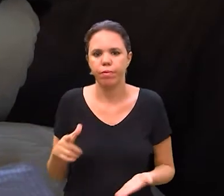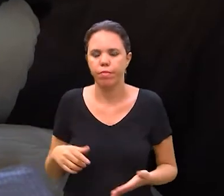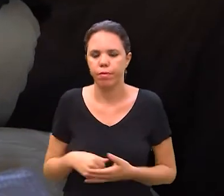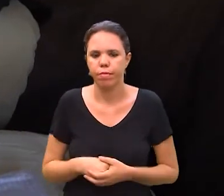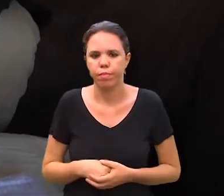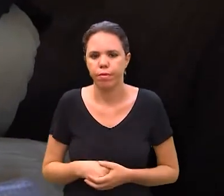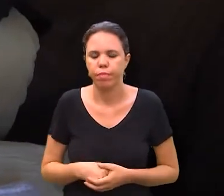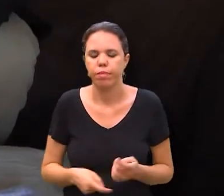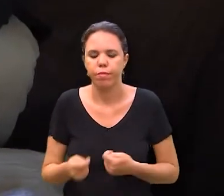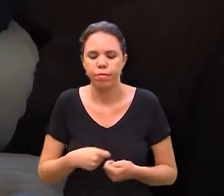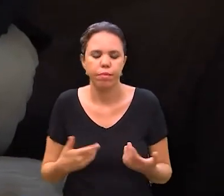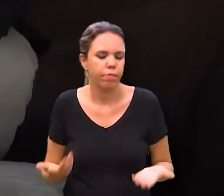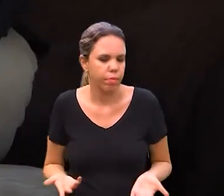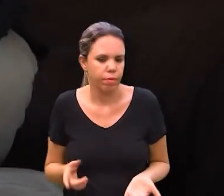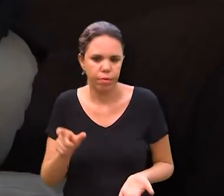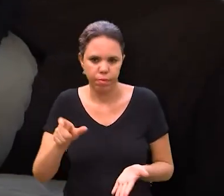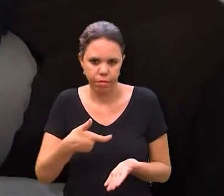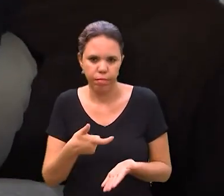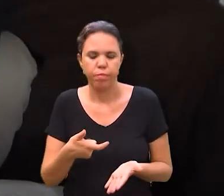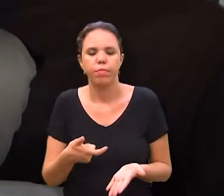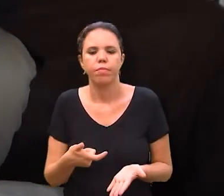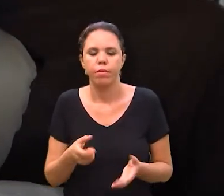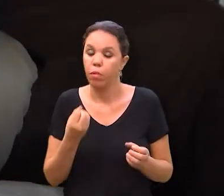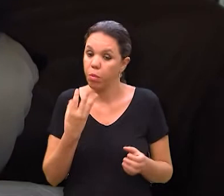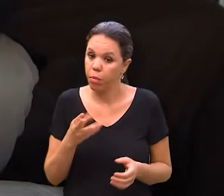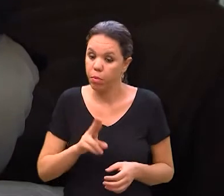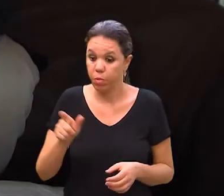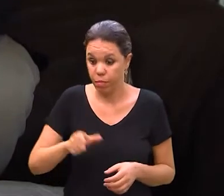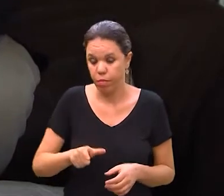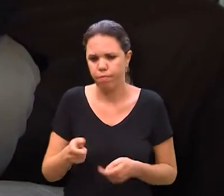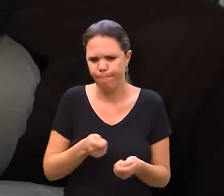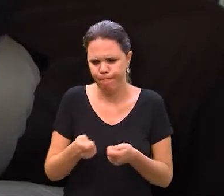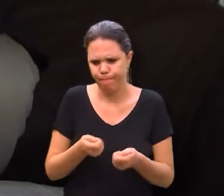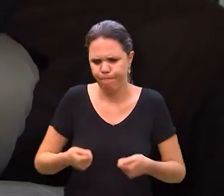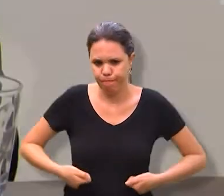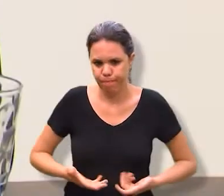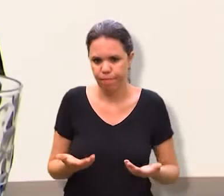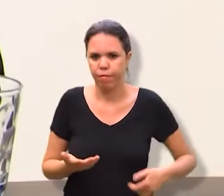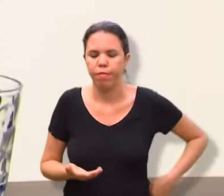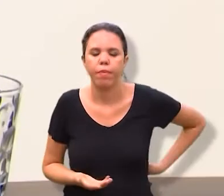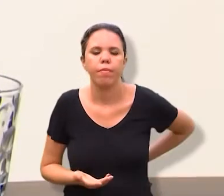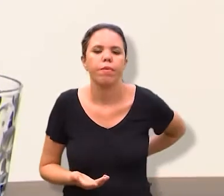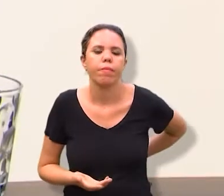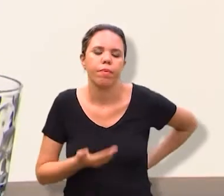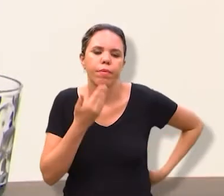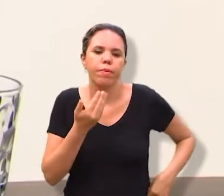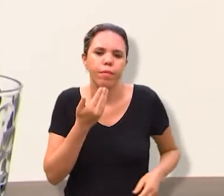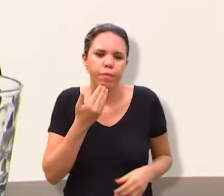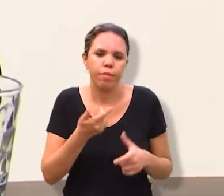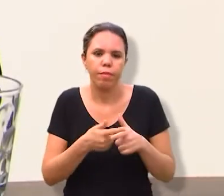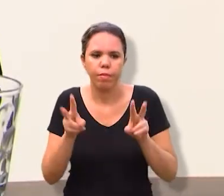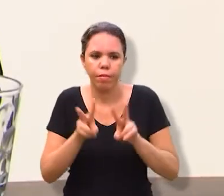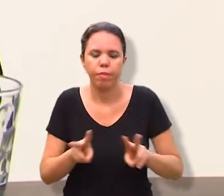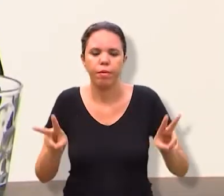nós temos no mercado, né? Cartão de crédito é uma boa ferramenta para a pessoa controlar seus gastos, né? Fica fácil